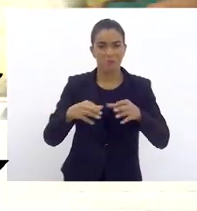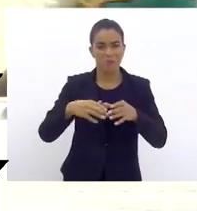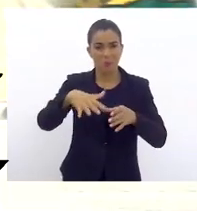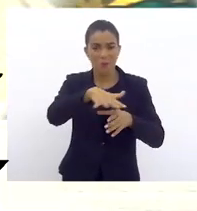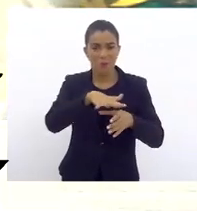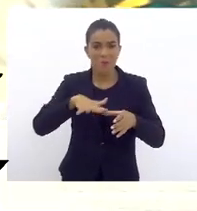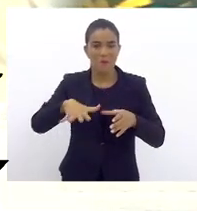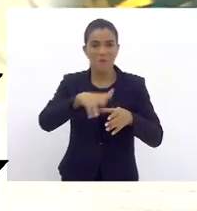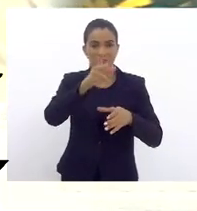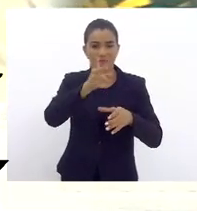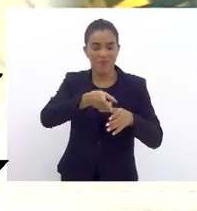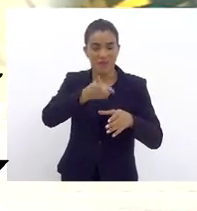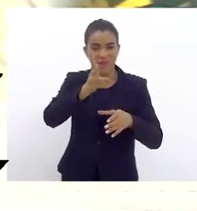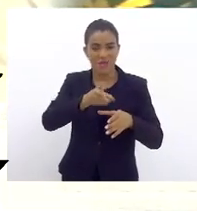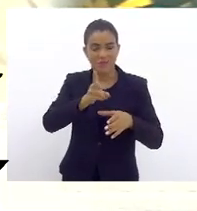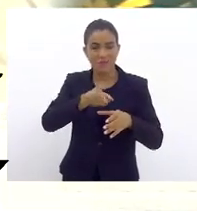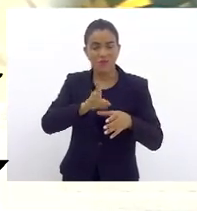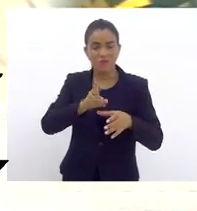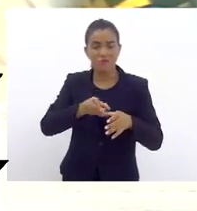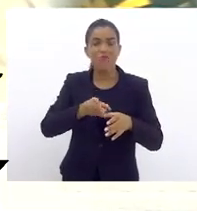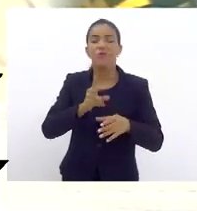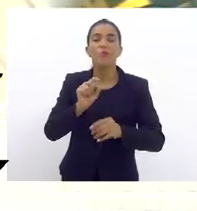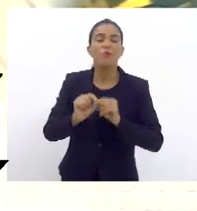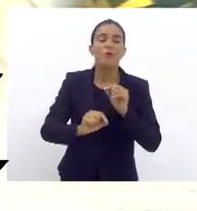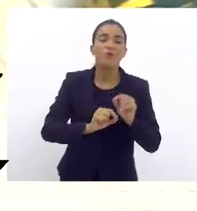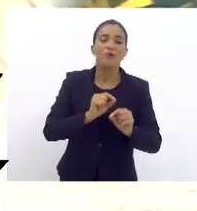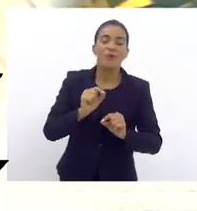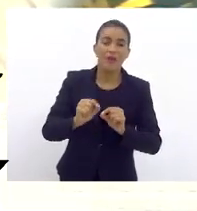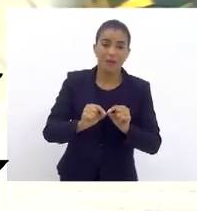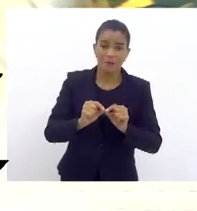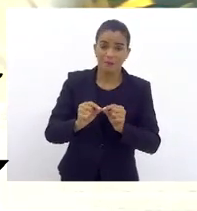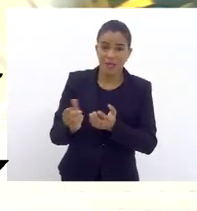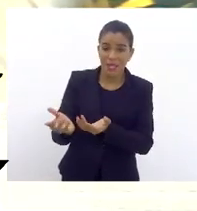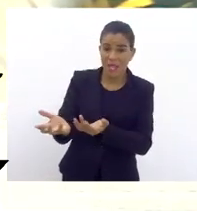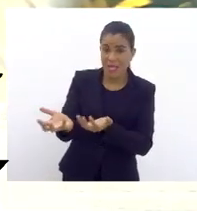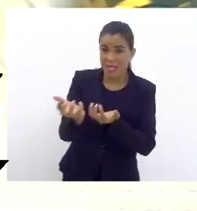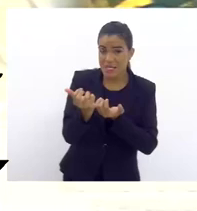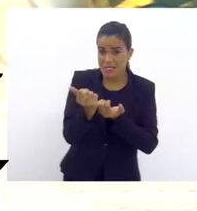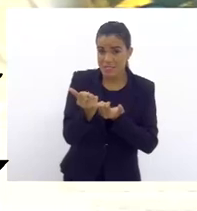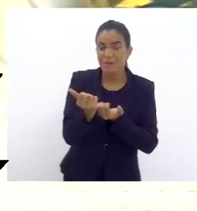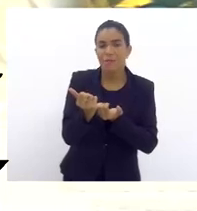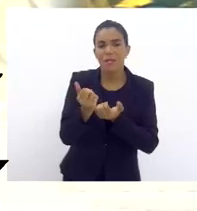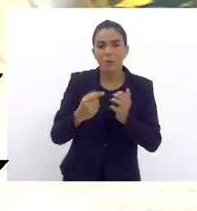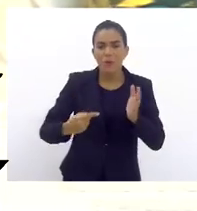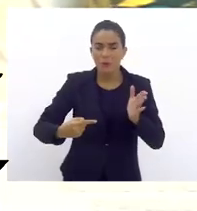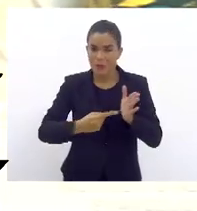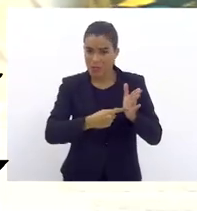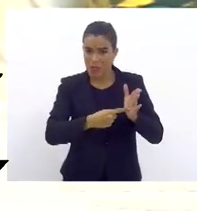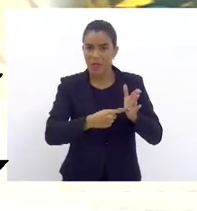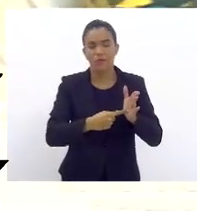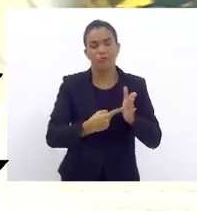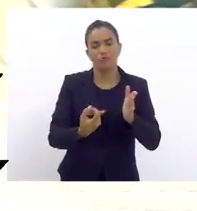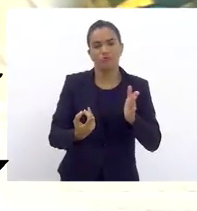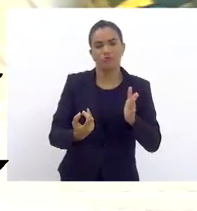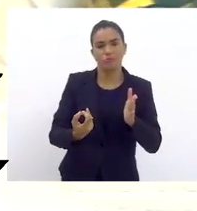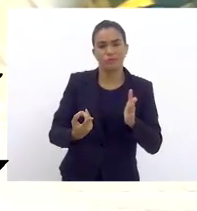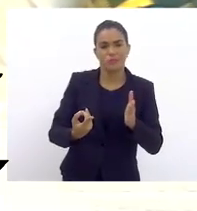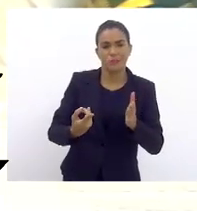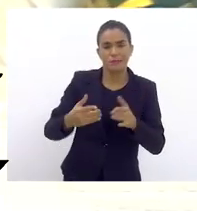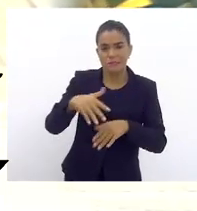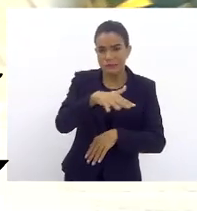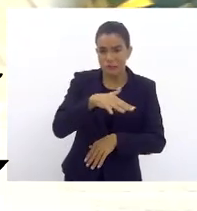fórum recebendo recebendo é denúncias situações de